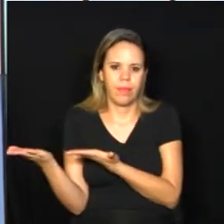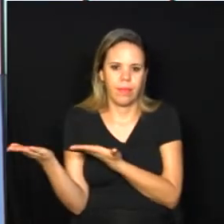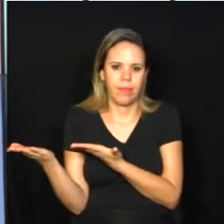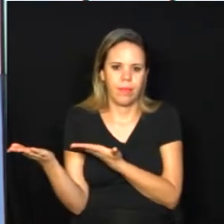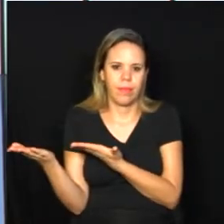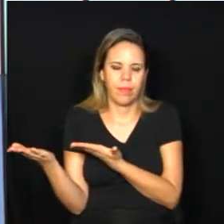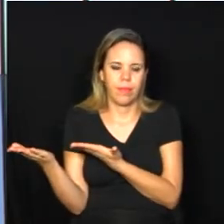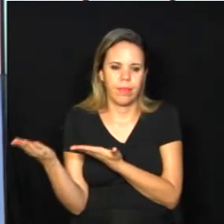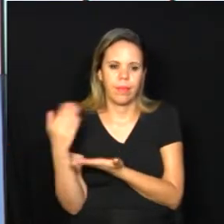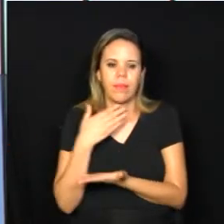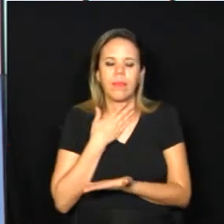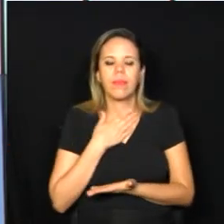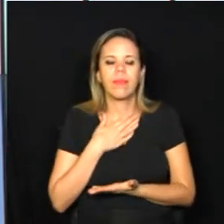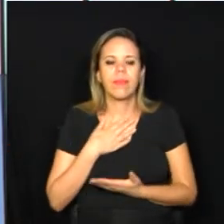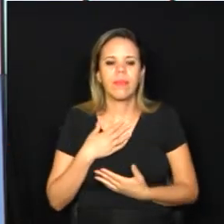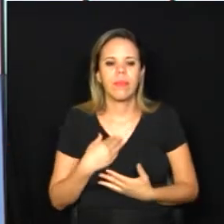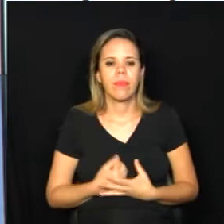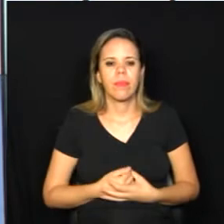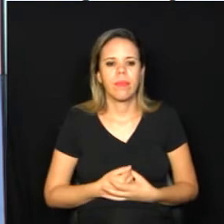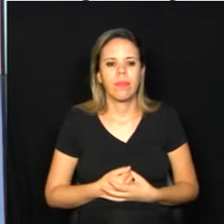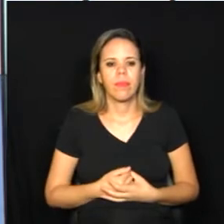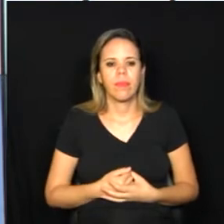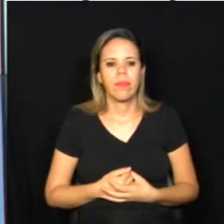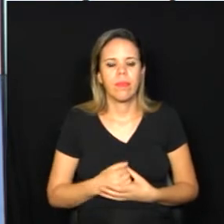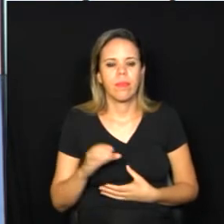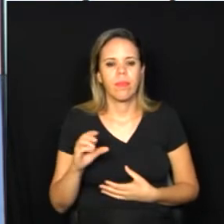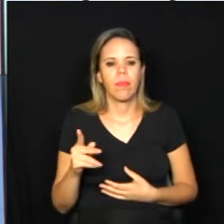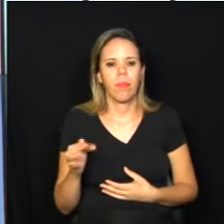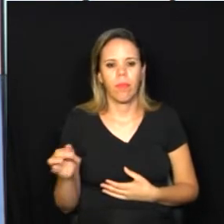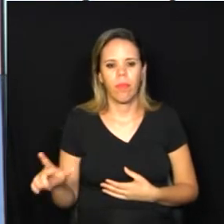recrutaserviços, com cedilha mesmo,